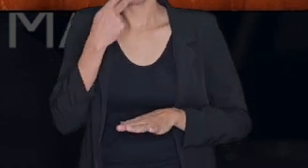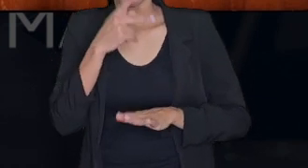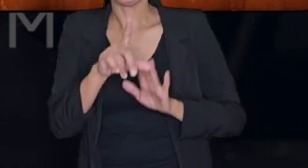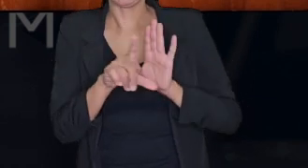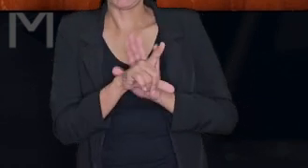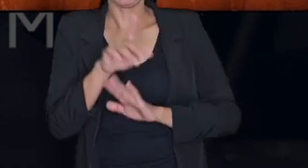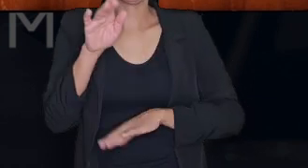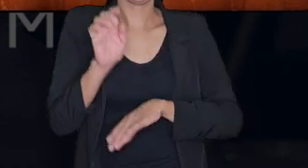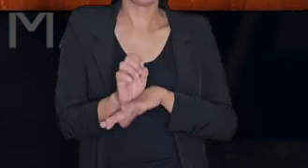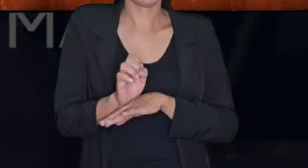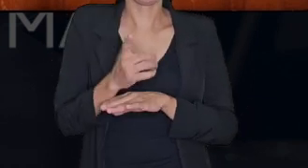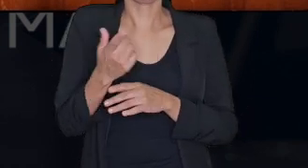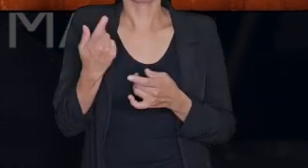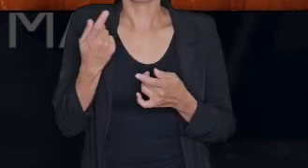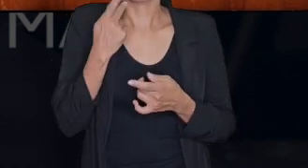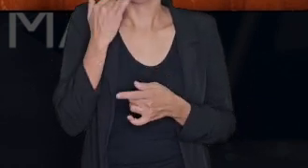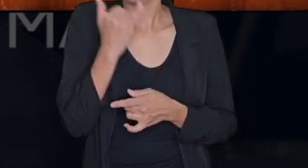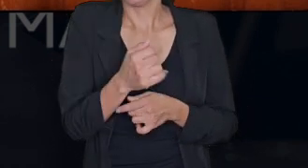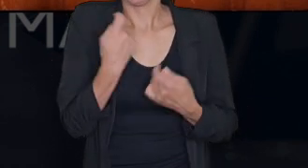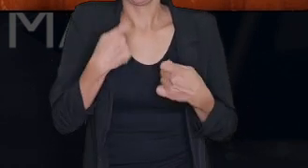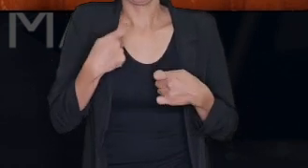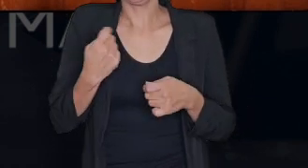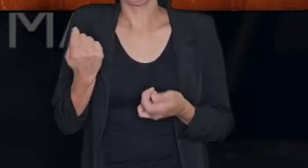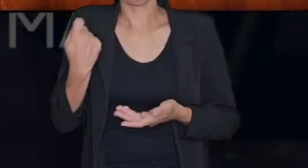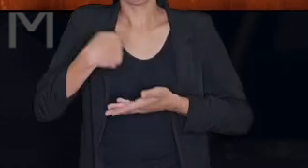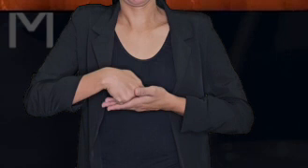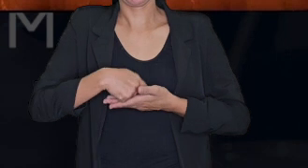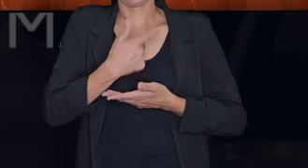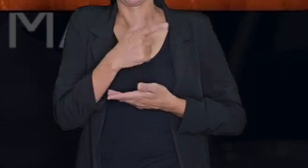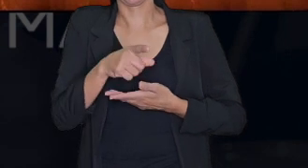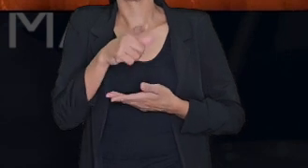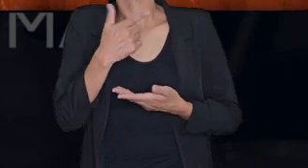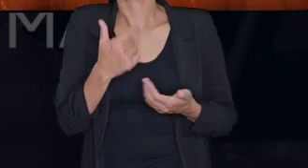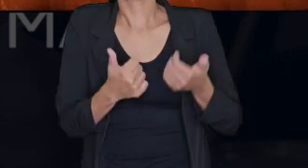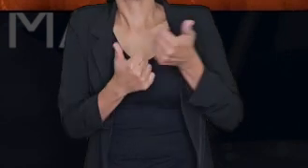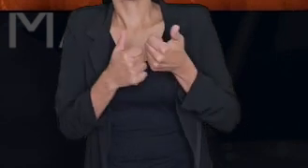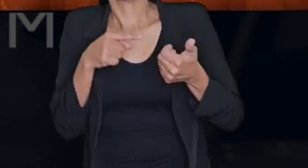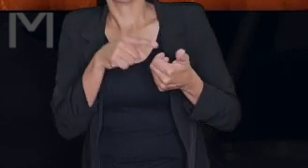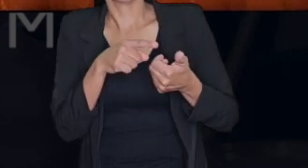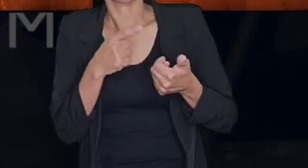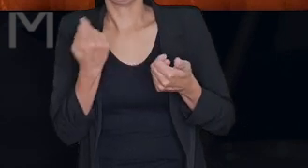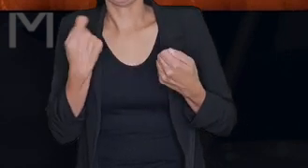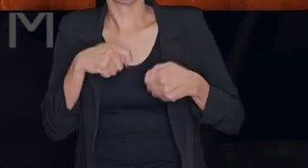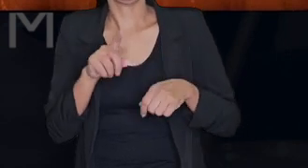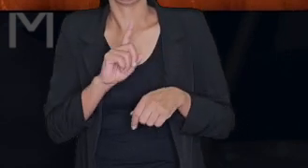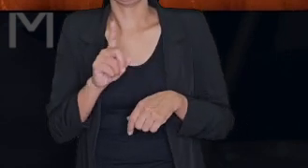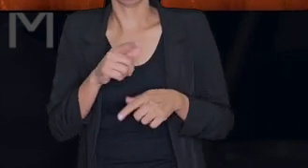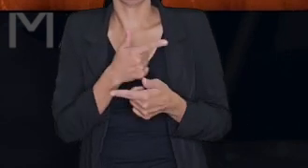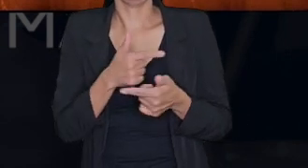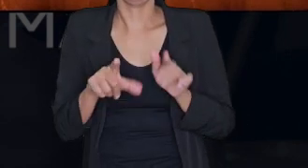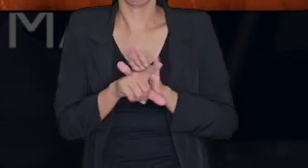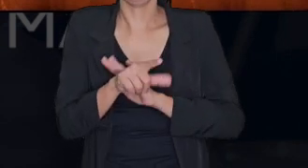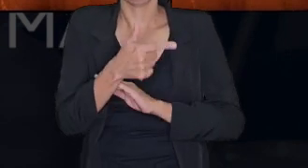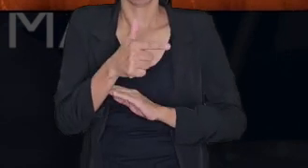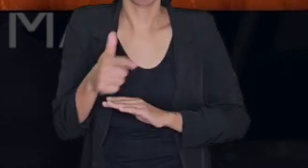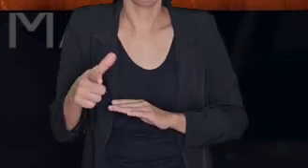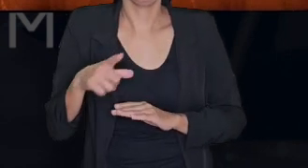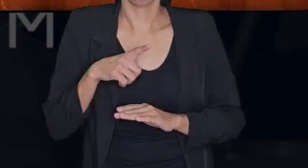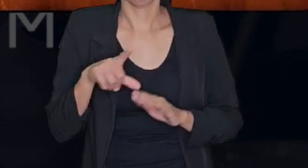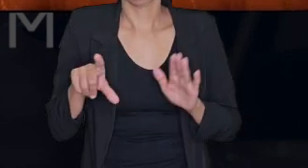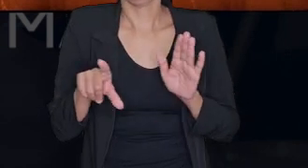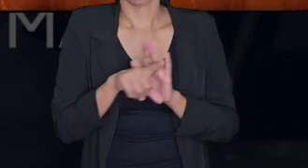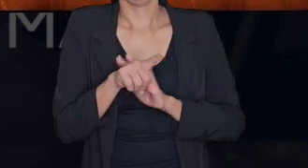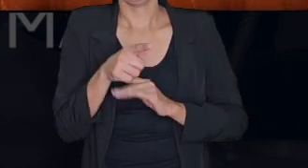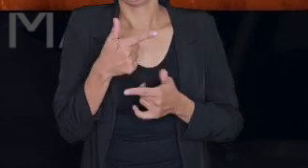que vocês me digam que vai existir alguma lei estadual isentando um certo sucessor de um beneficiário